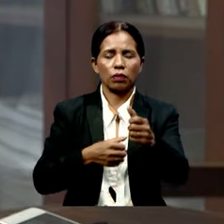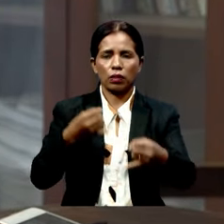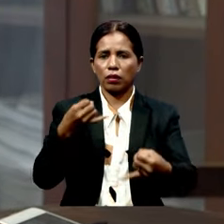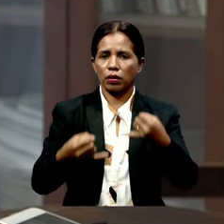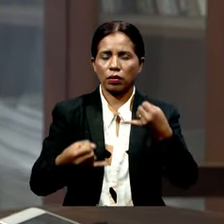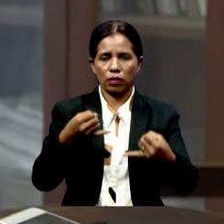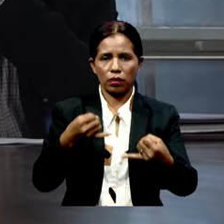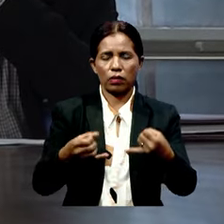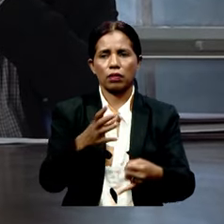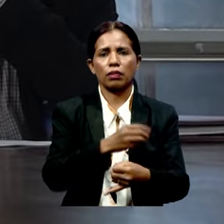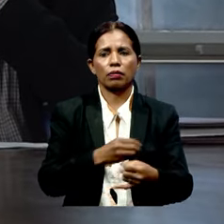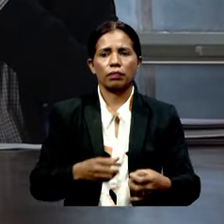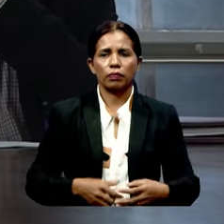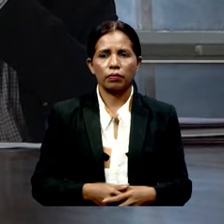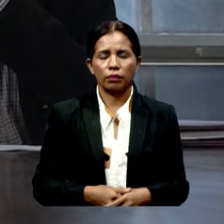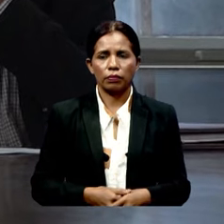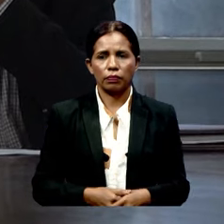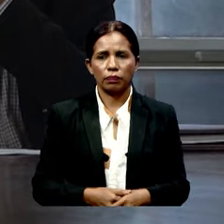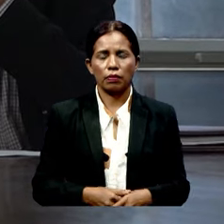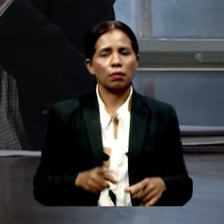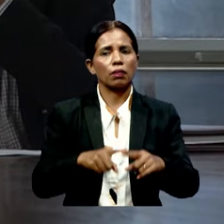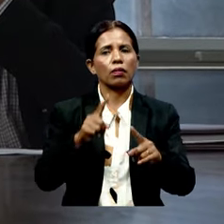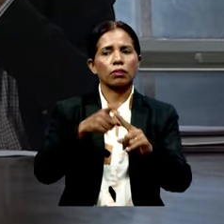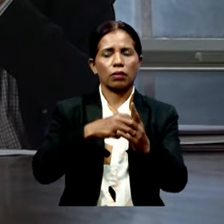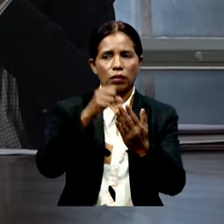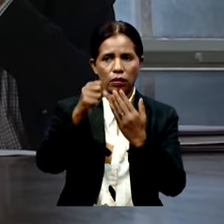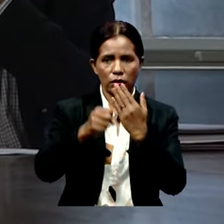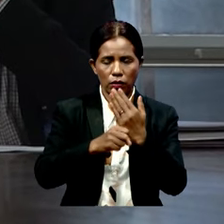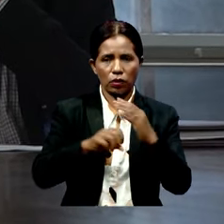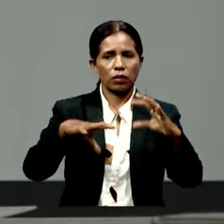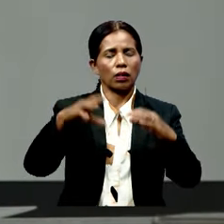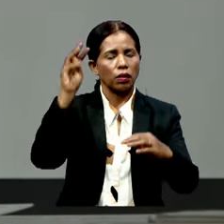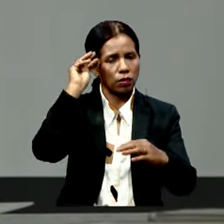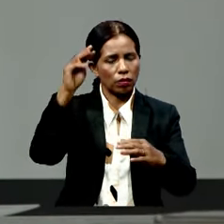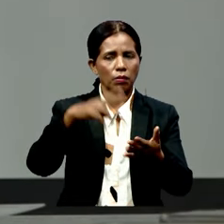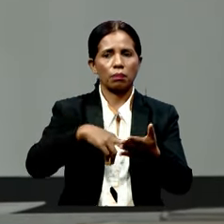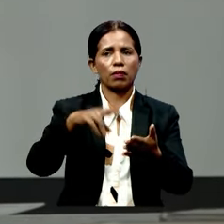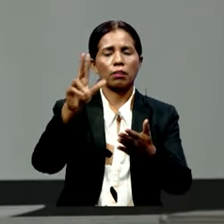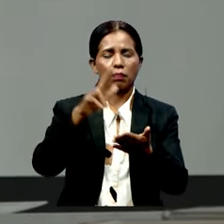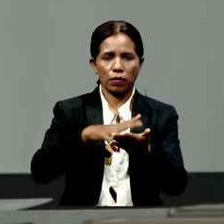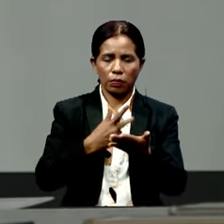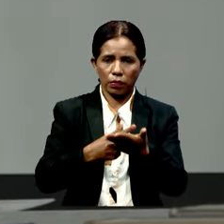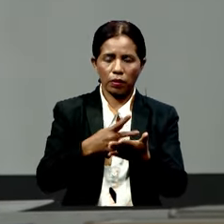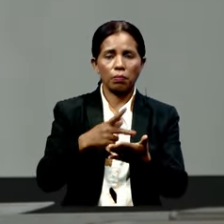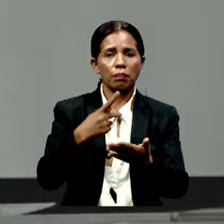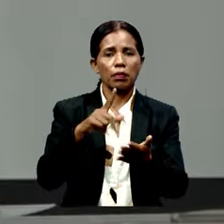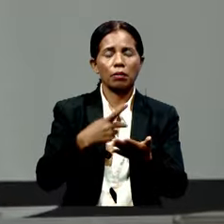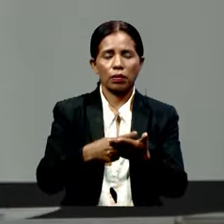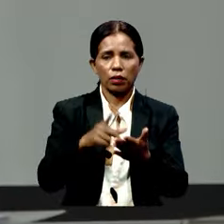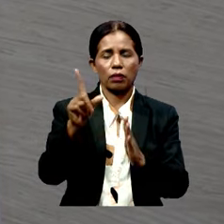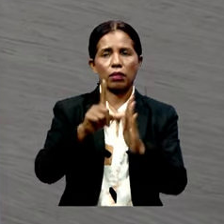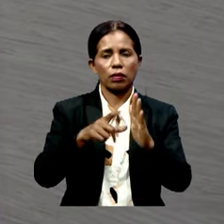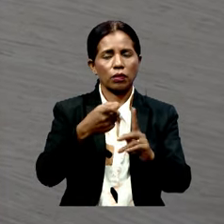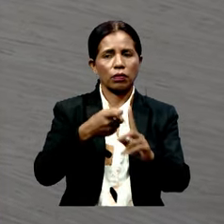né, constitucional. Mas bem, em fulano setembro, o Conselho Ministro aprova projeto de resolução o ministro interior